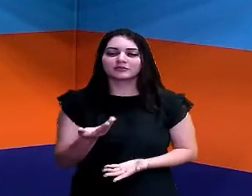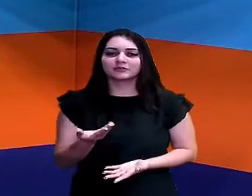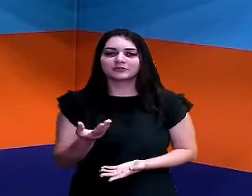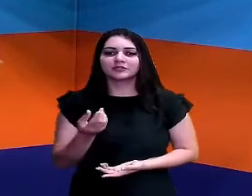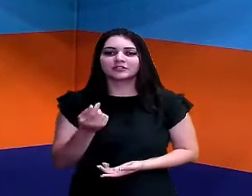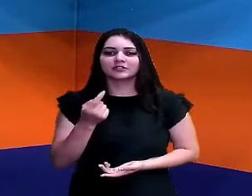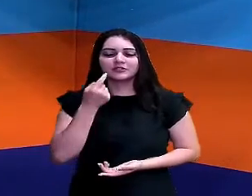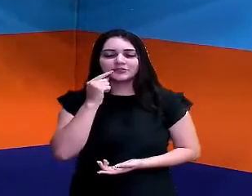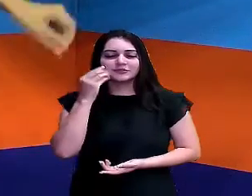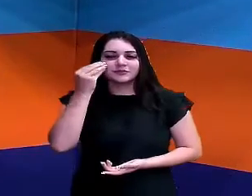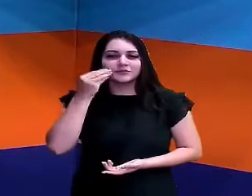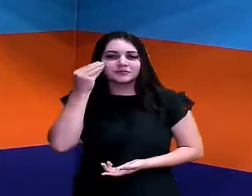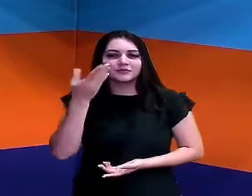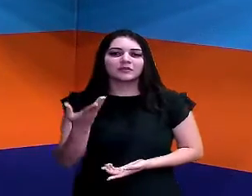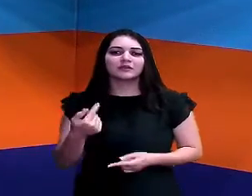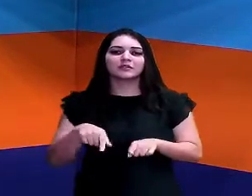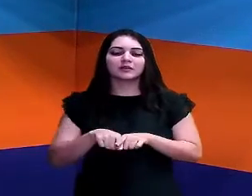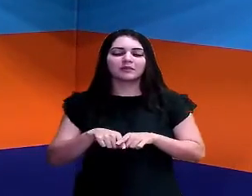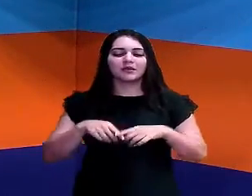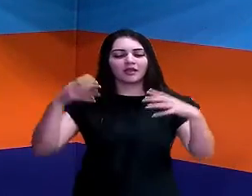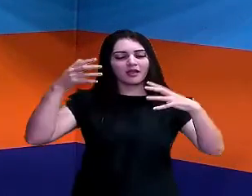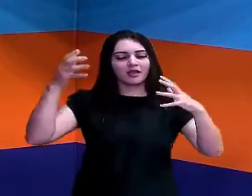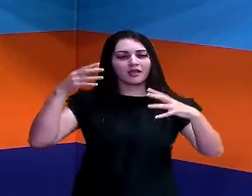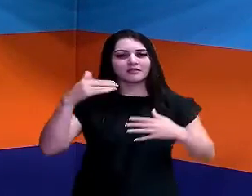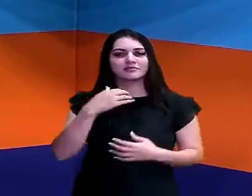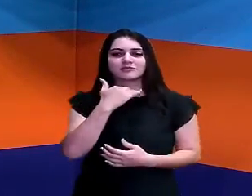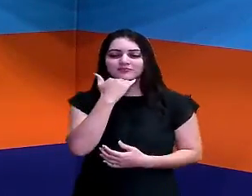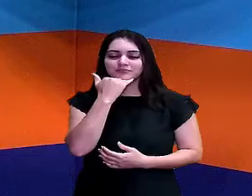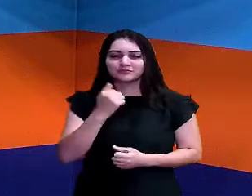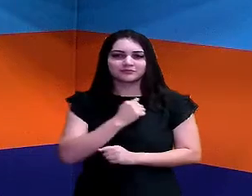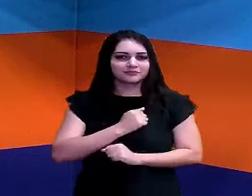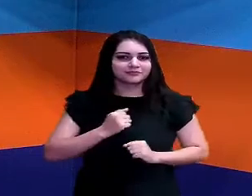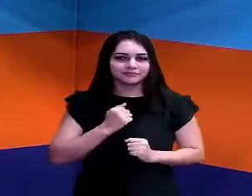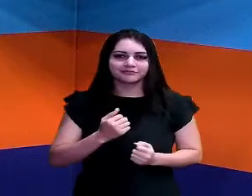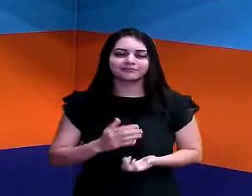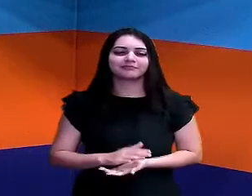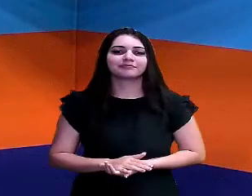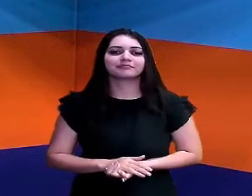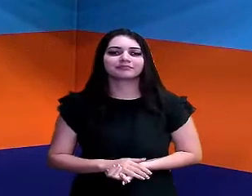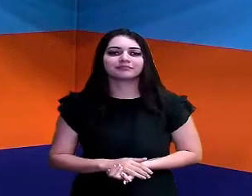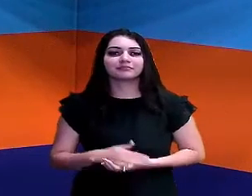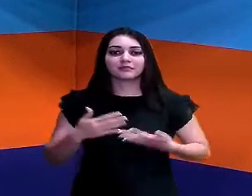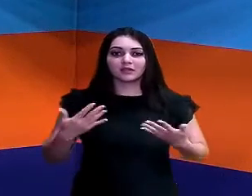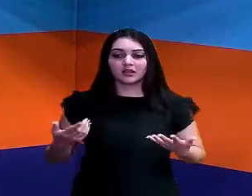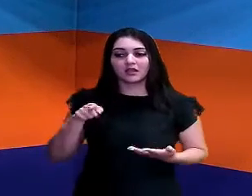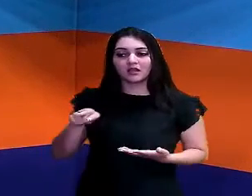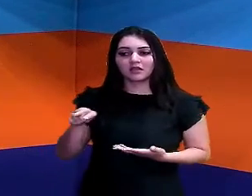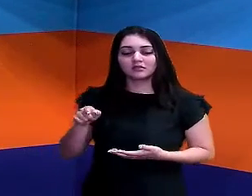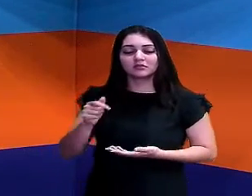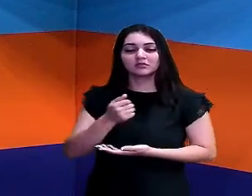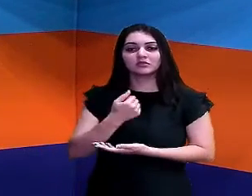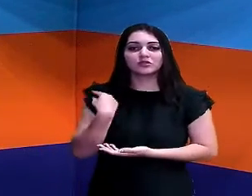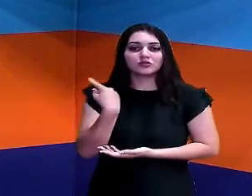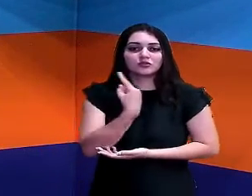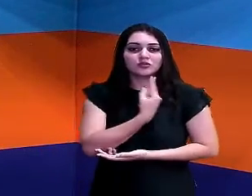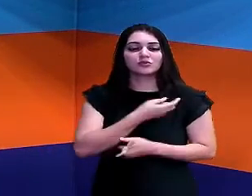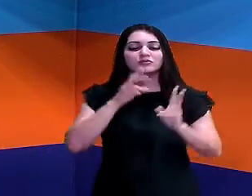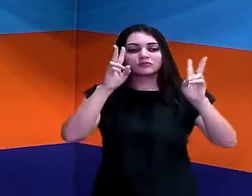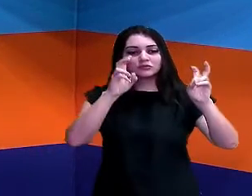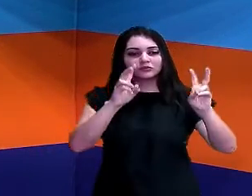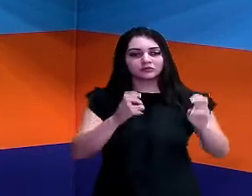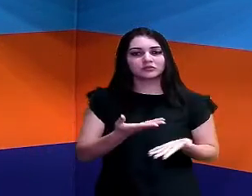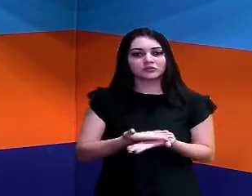fazer careta e tomar banho e não se molhar. Então, esses foram os nossos conteúdos